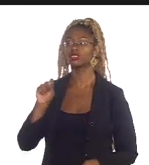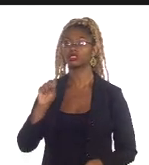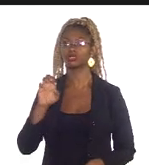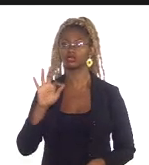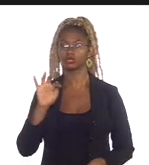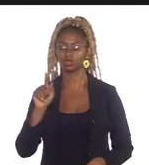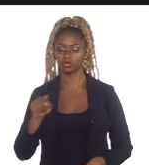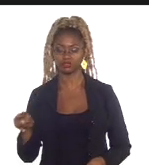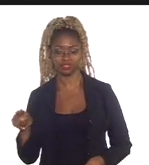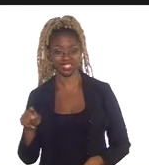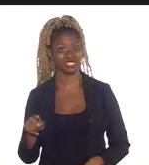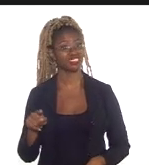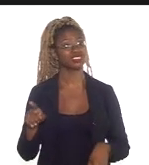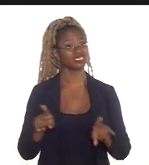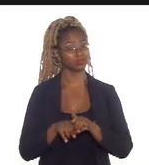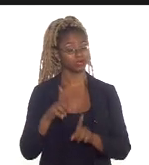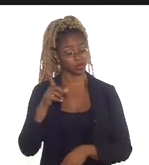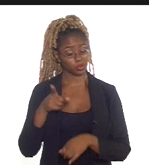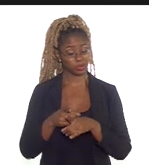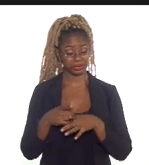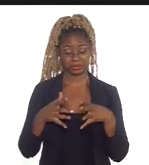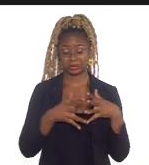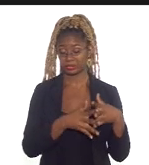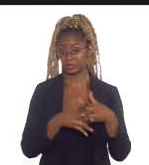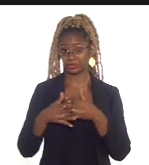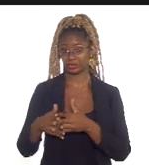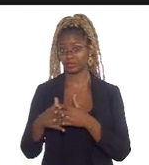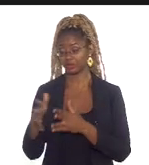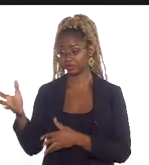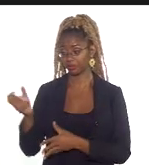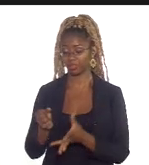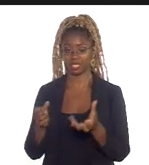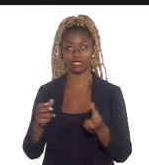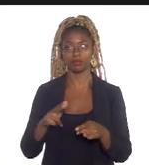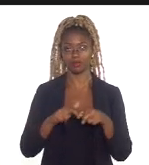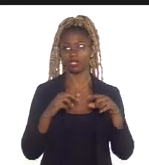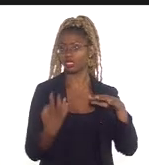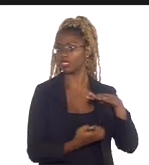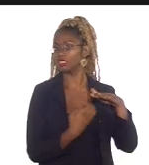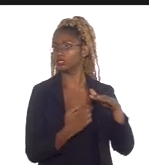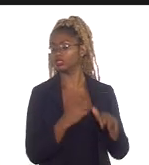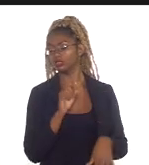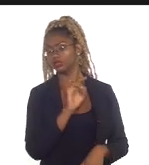encontrando embaraço de receber por conta das concessionárias.